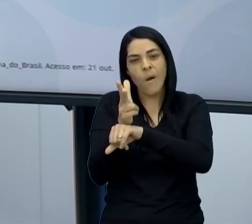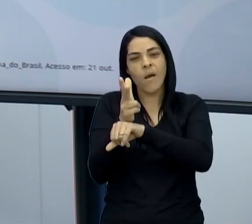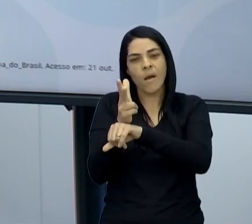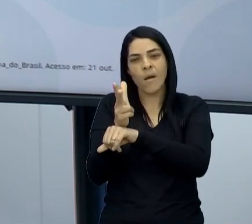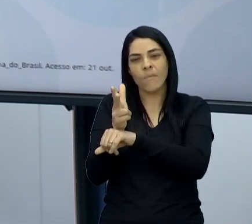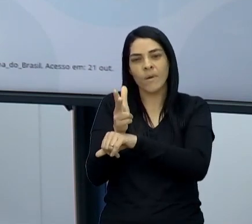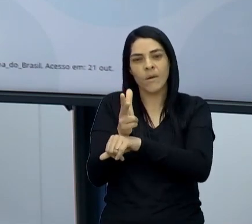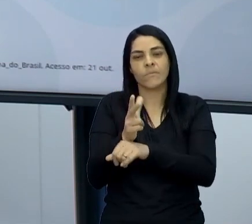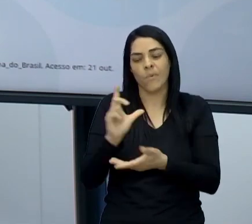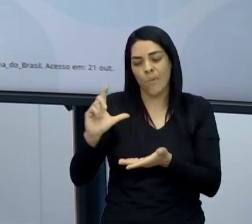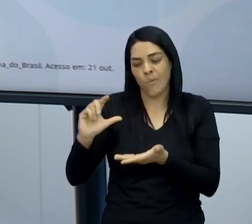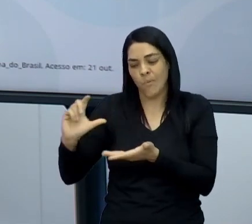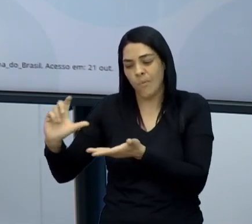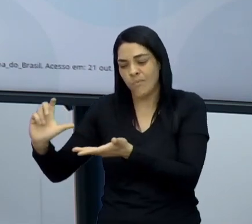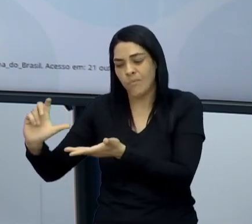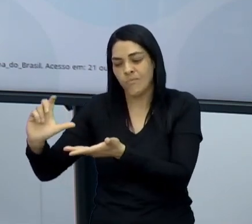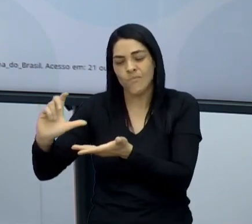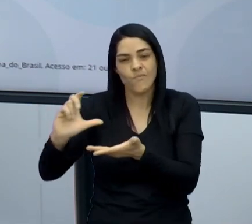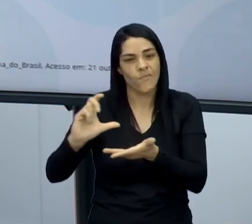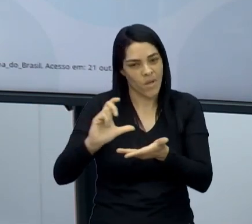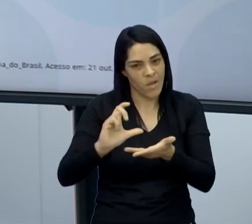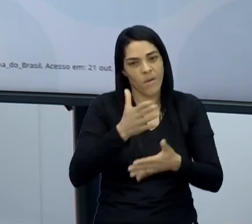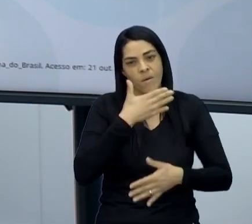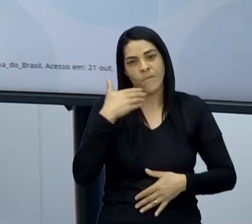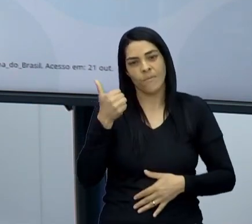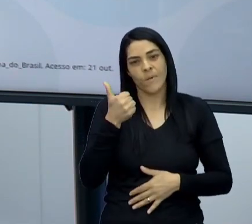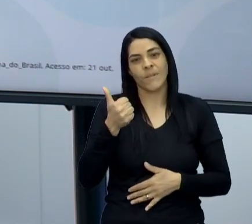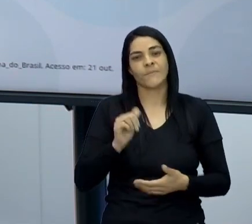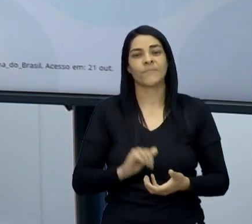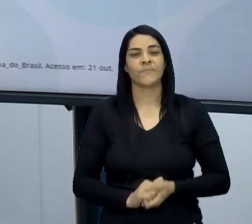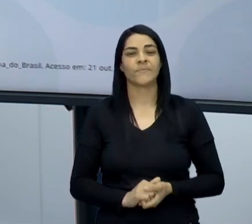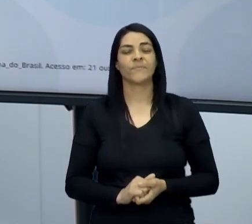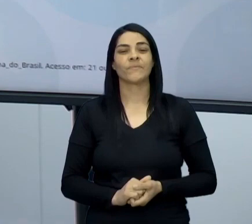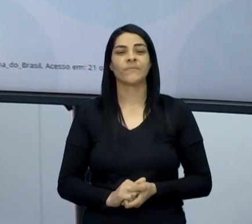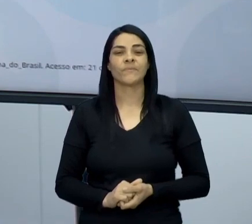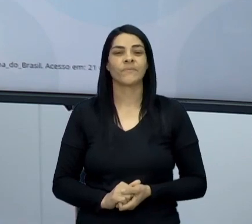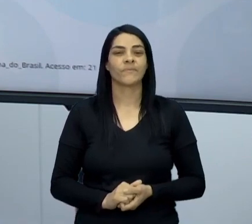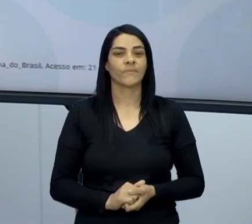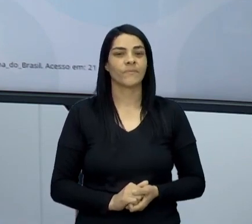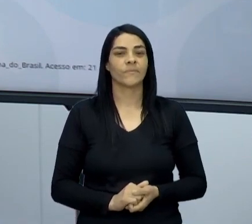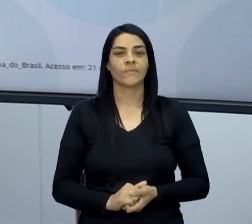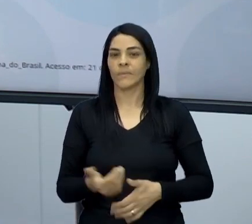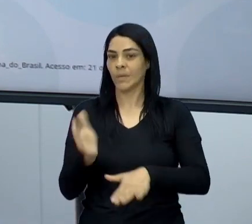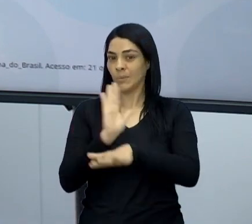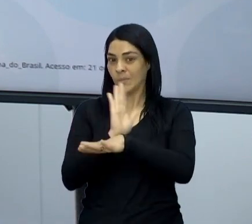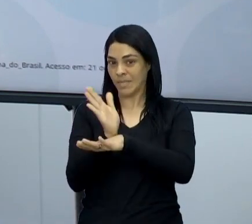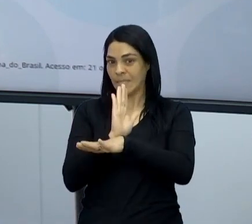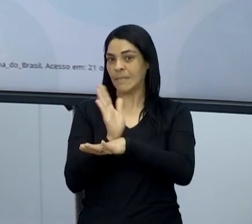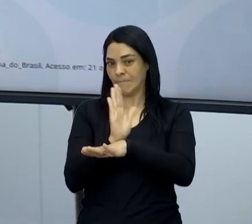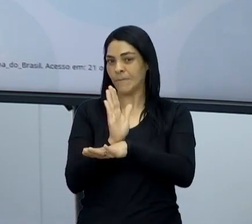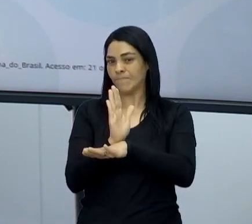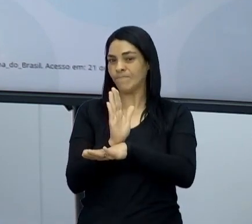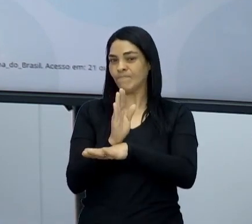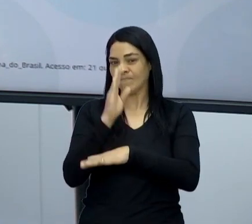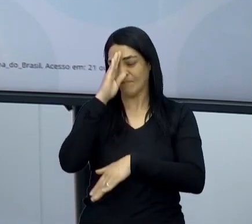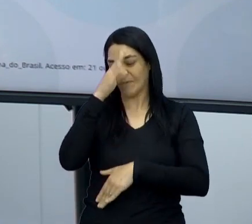isso é importantíssimo, tá bom? E eu tenho que falar também uma outra coisa. O cinema, a